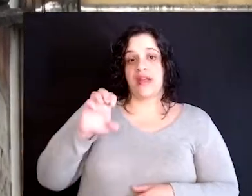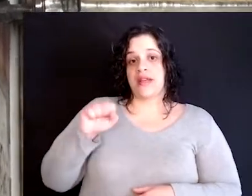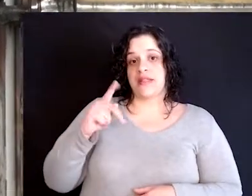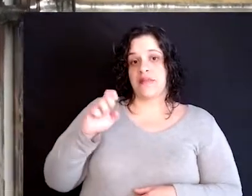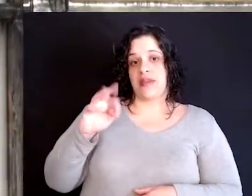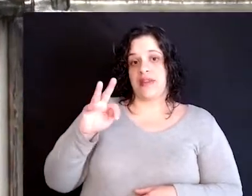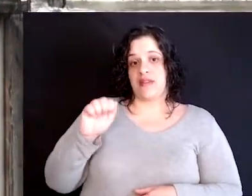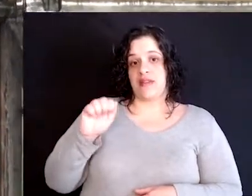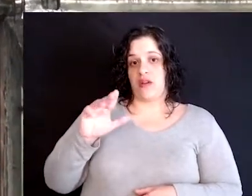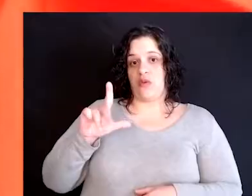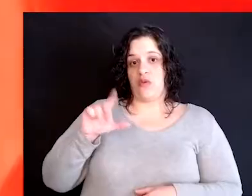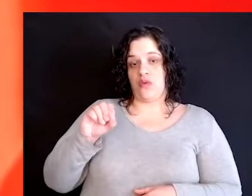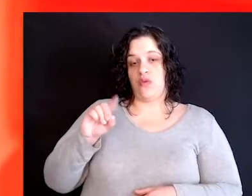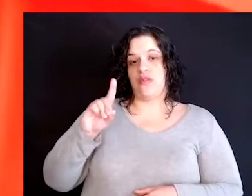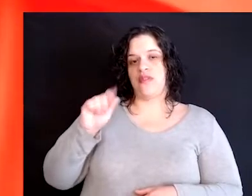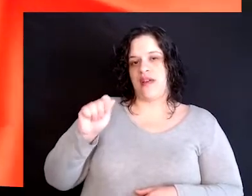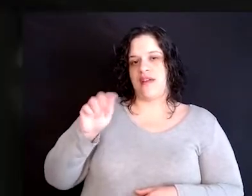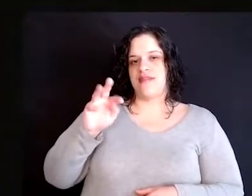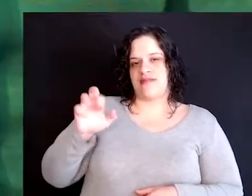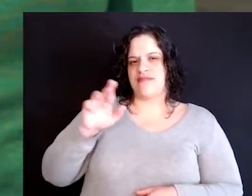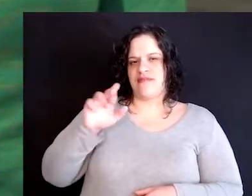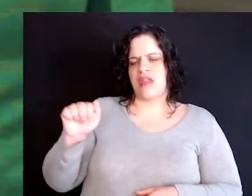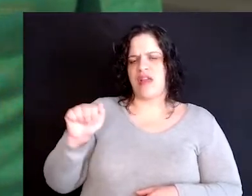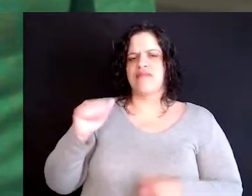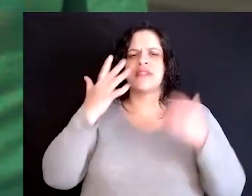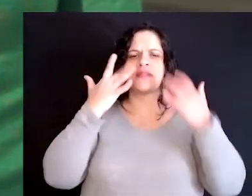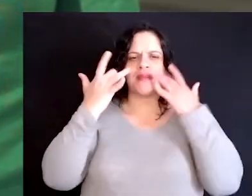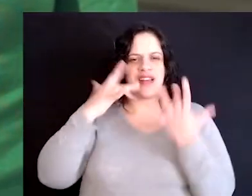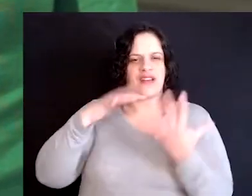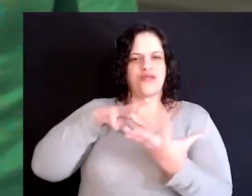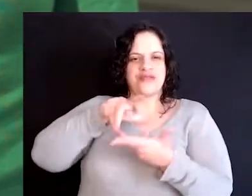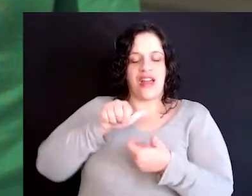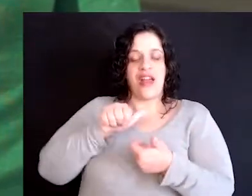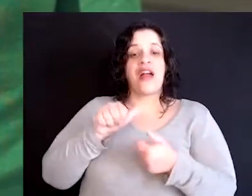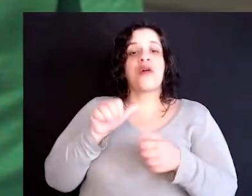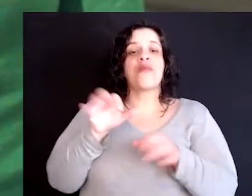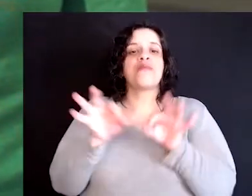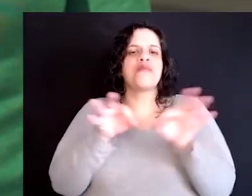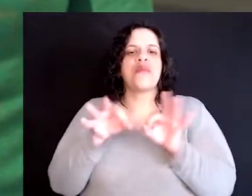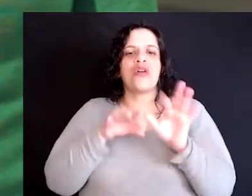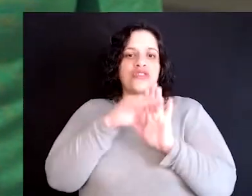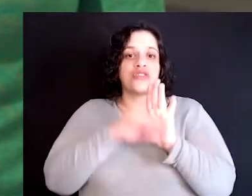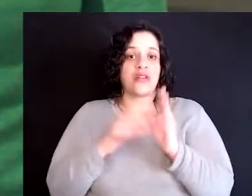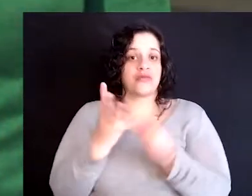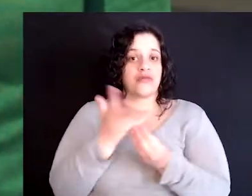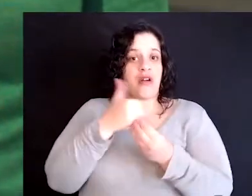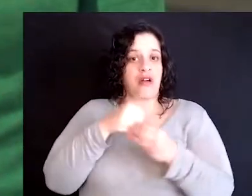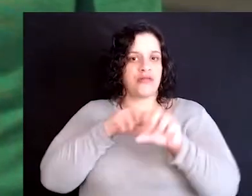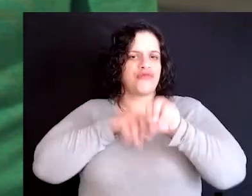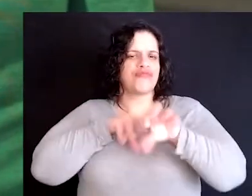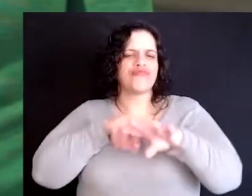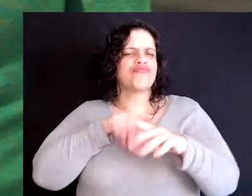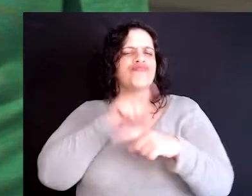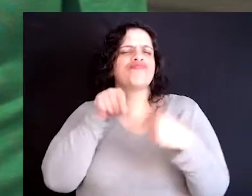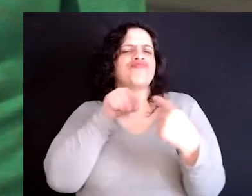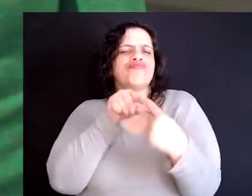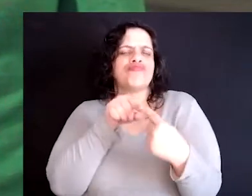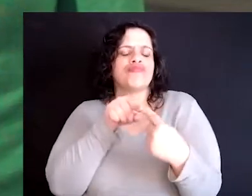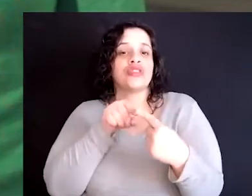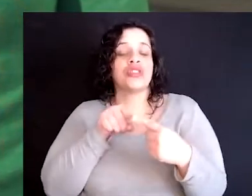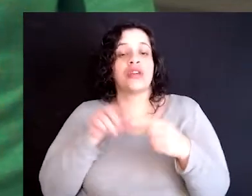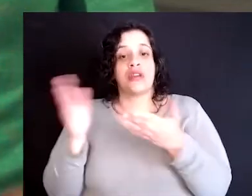Espetáculo da Terra é um projeto de arte e educação. O objetivo do projeto é possibilitar as crianças e os